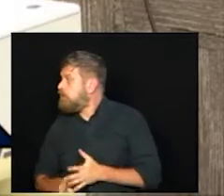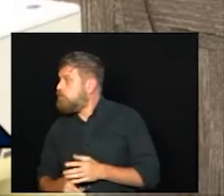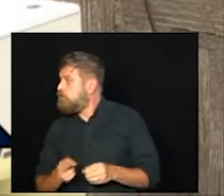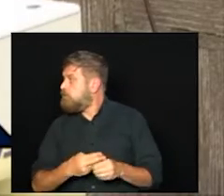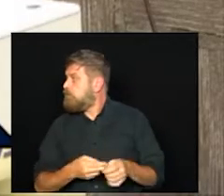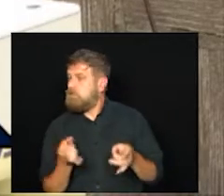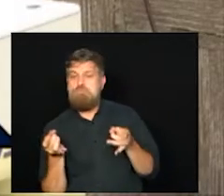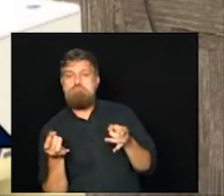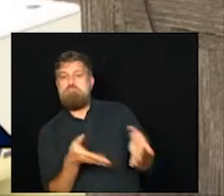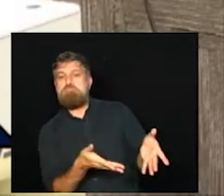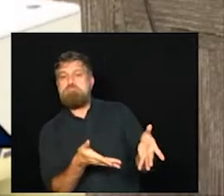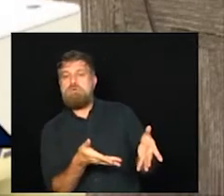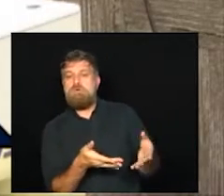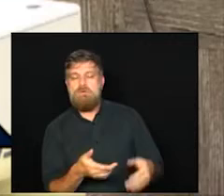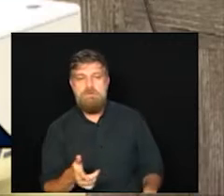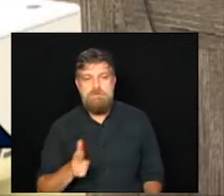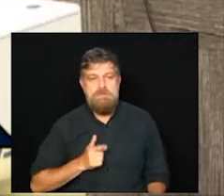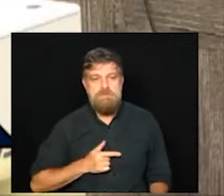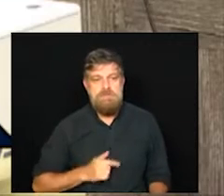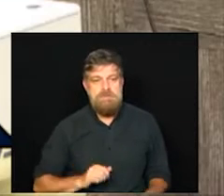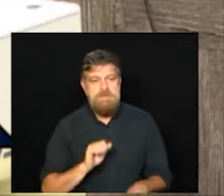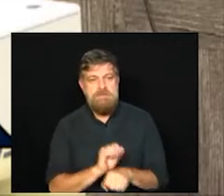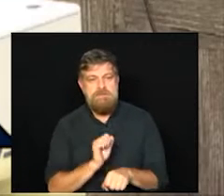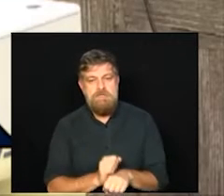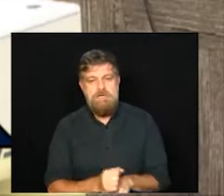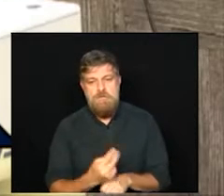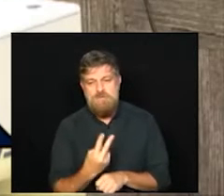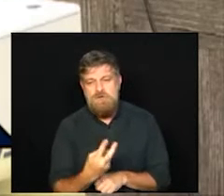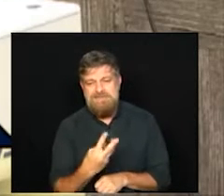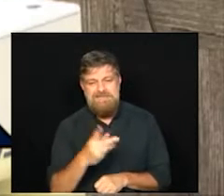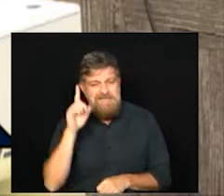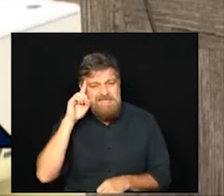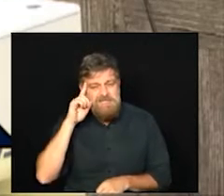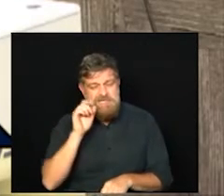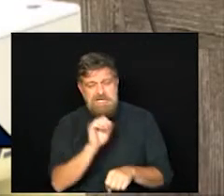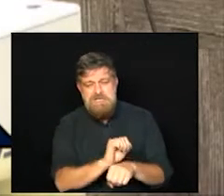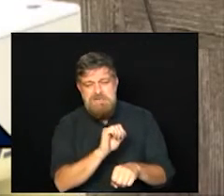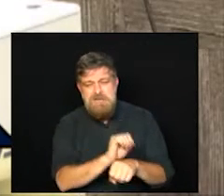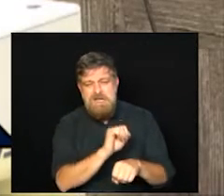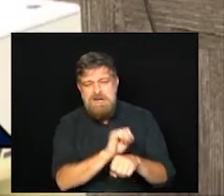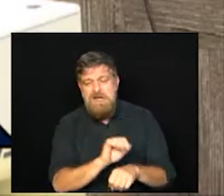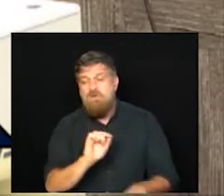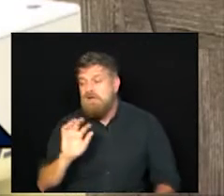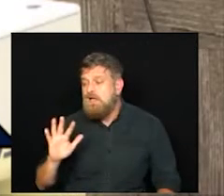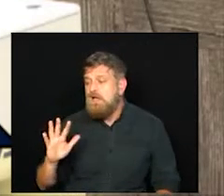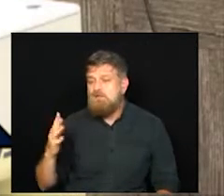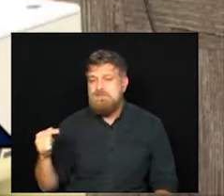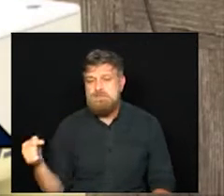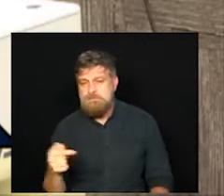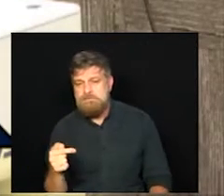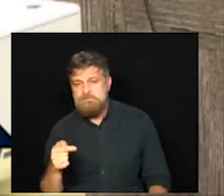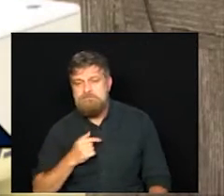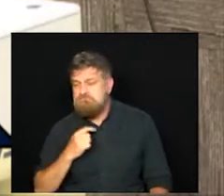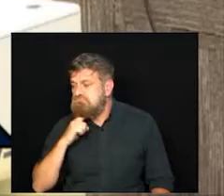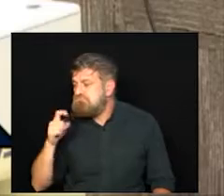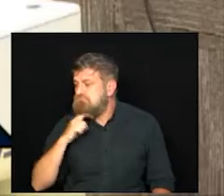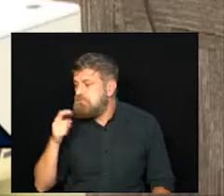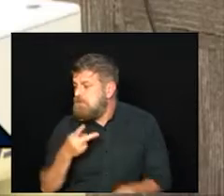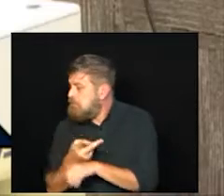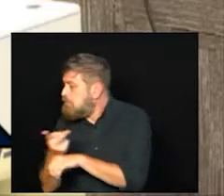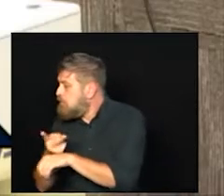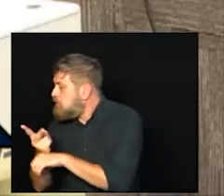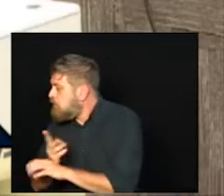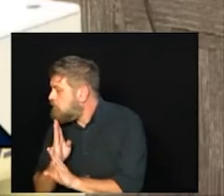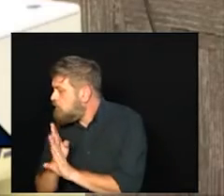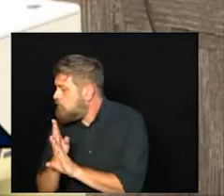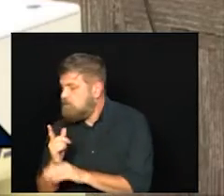né, naquele local para esquentar por 2, 3 dias, 4 dias. E o que acontecia? Ninguém sabia onde estava. Aí